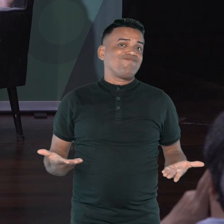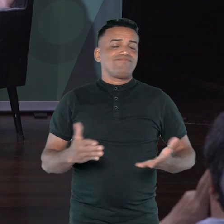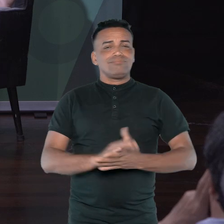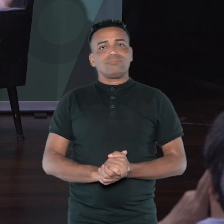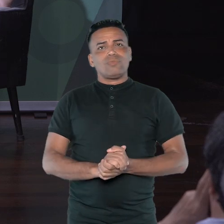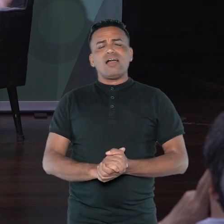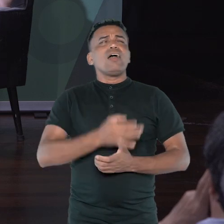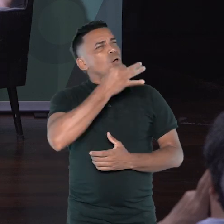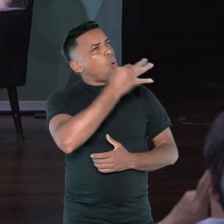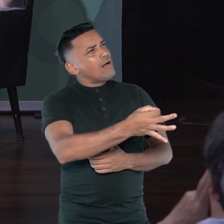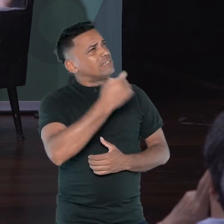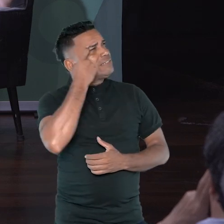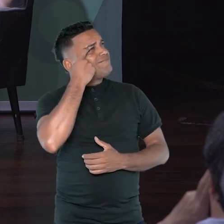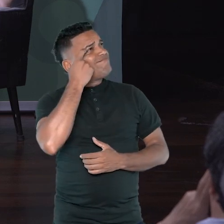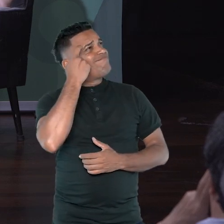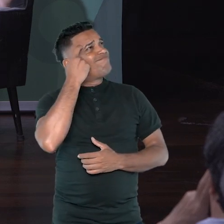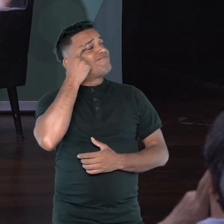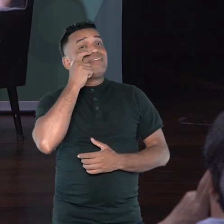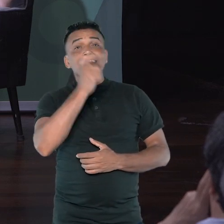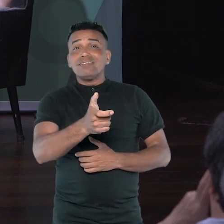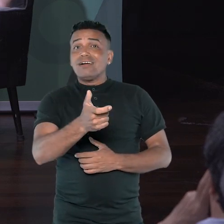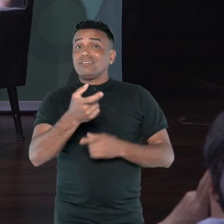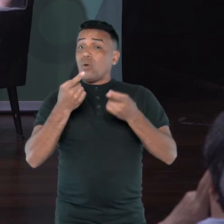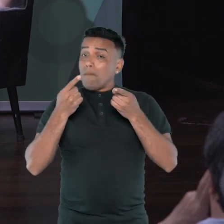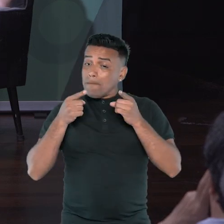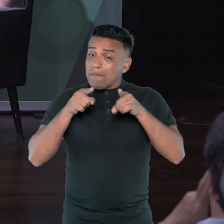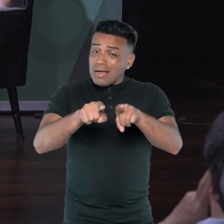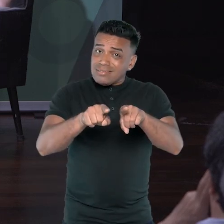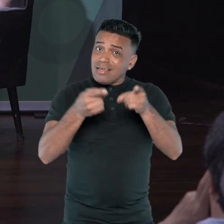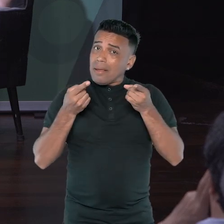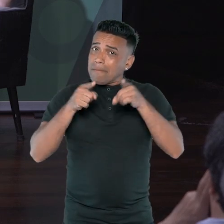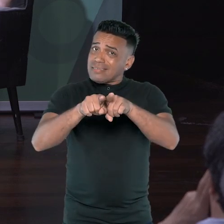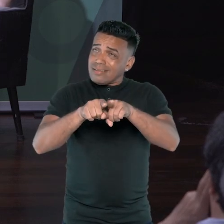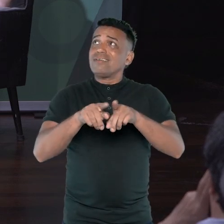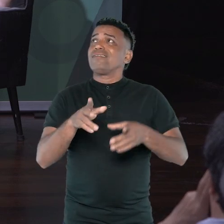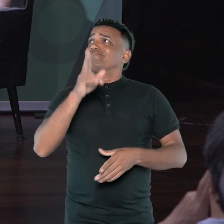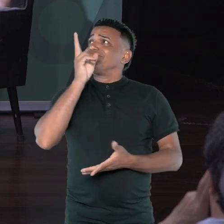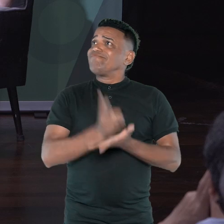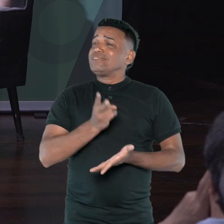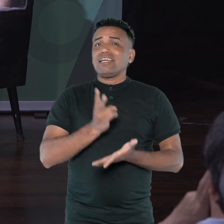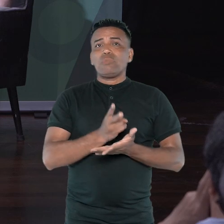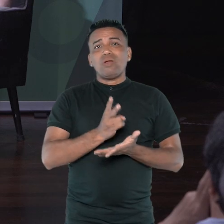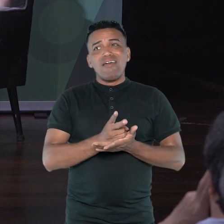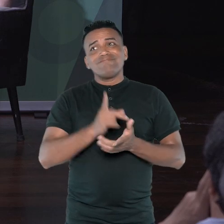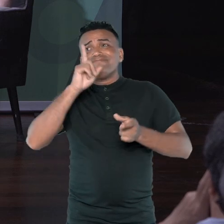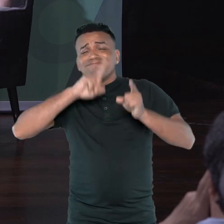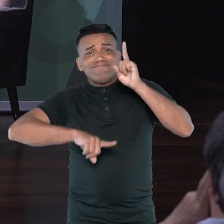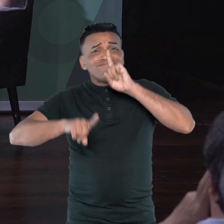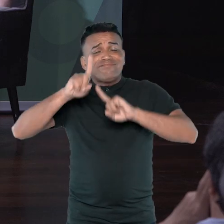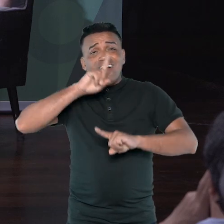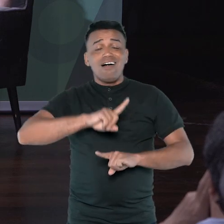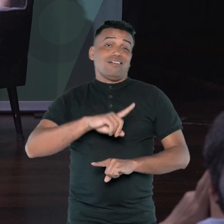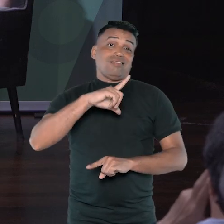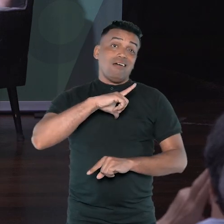Eu acho interessante pensar que as parcerias, elas são sempre capengas,